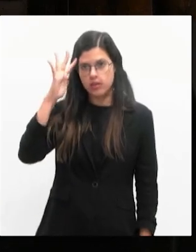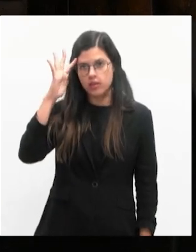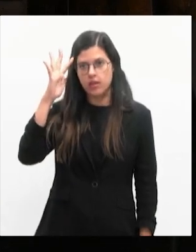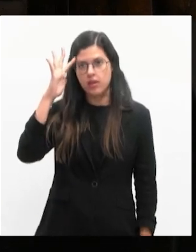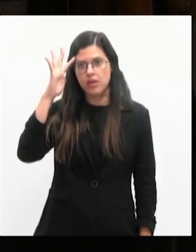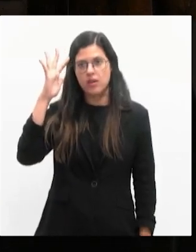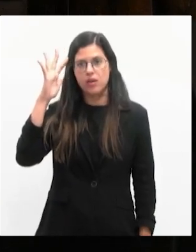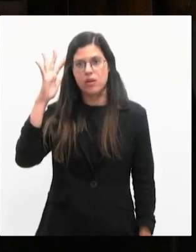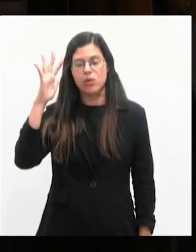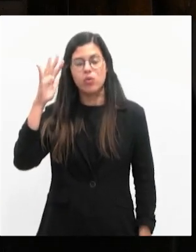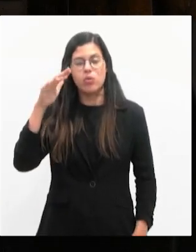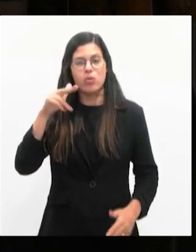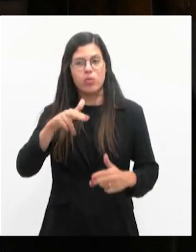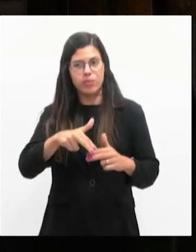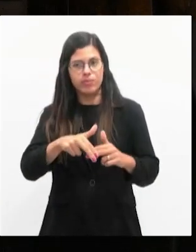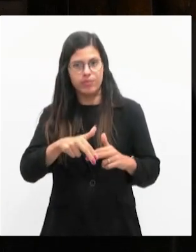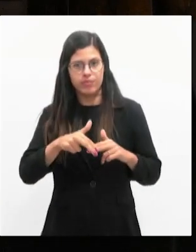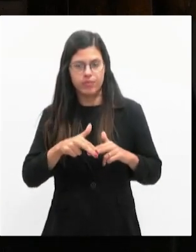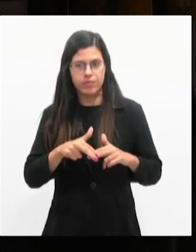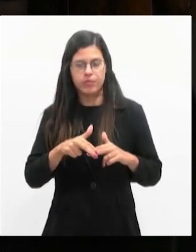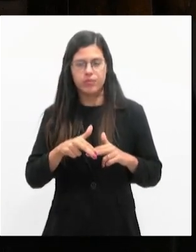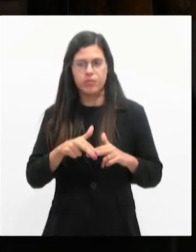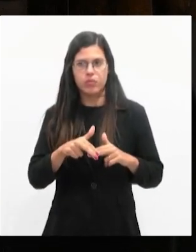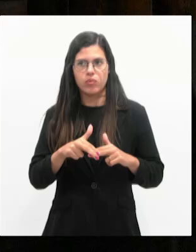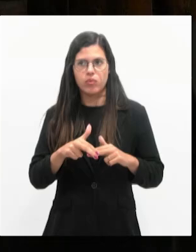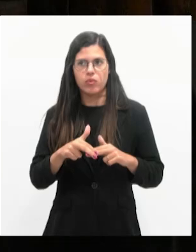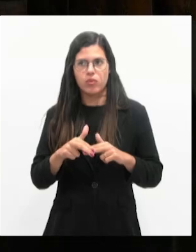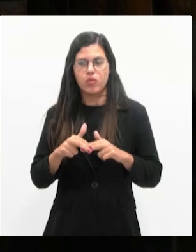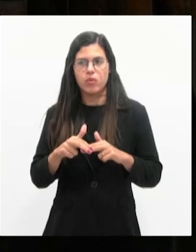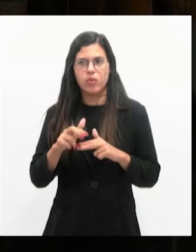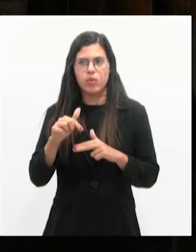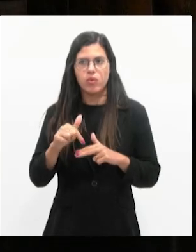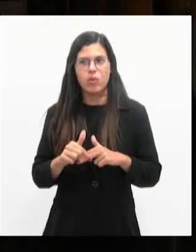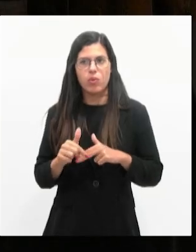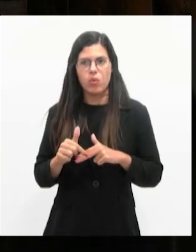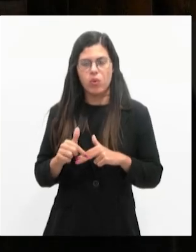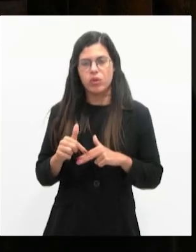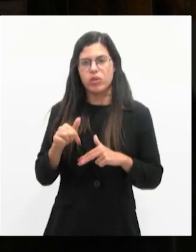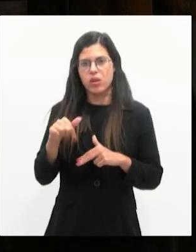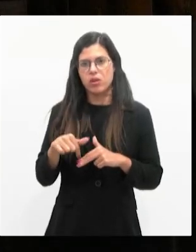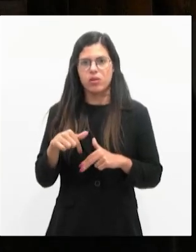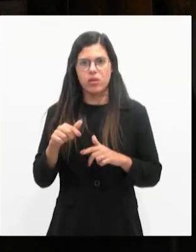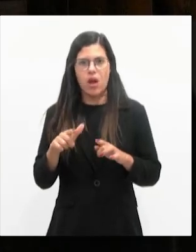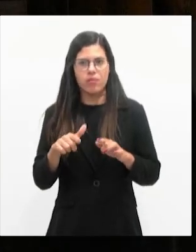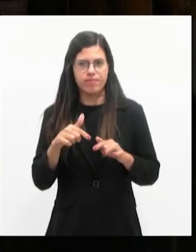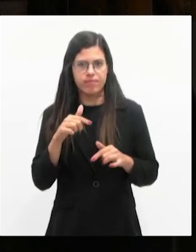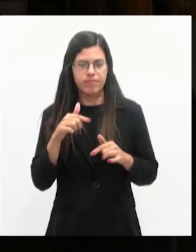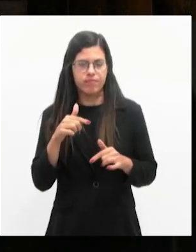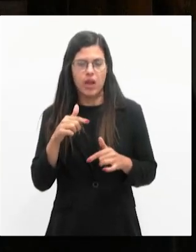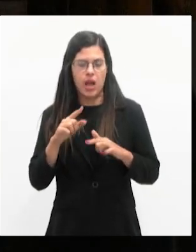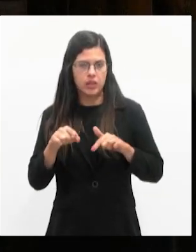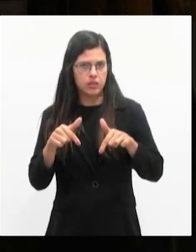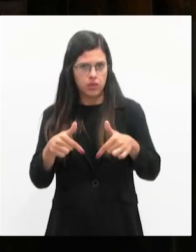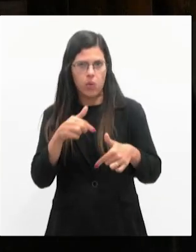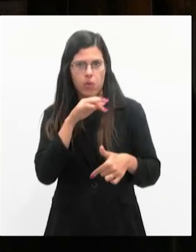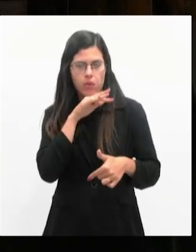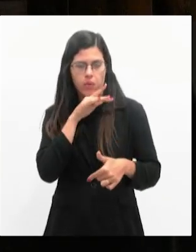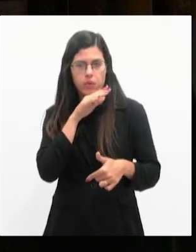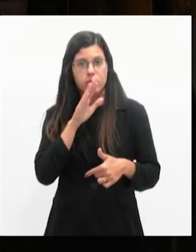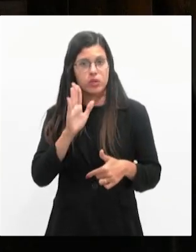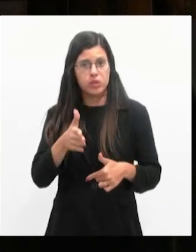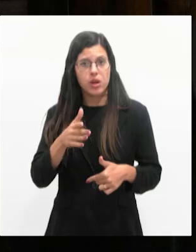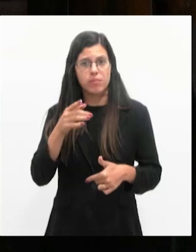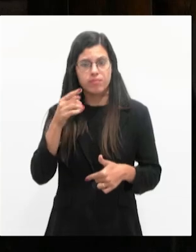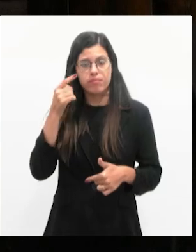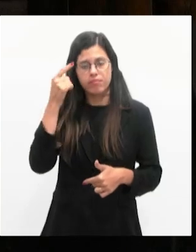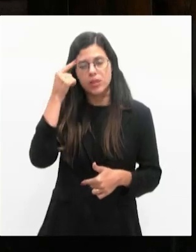função da má fama que já teve em áreas pretéritas e que ainda continua, imaginaram extinguir